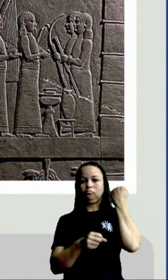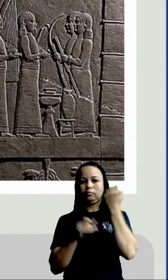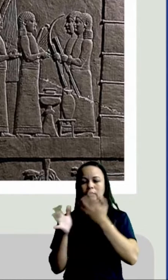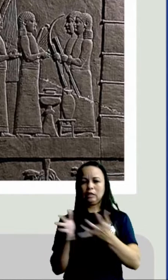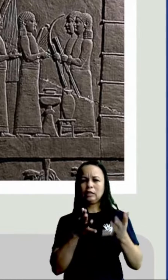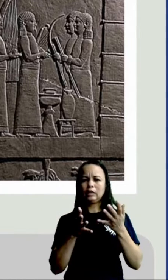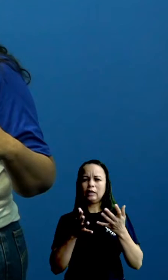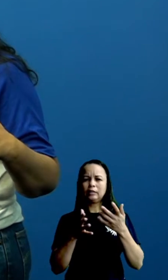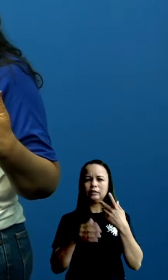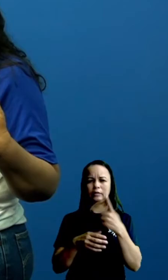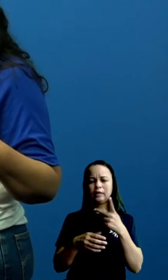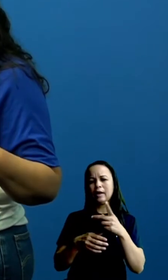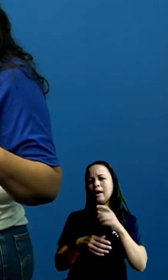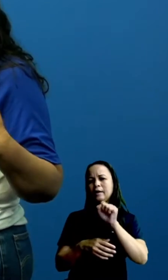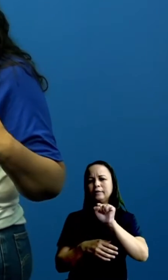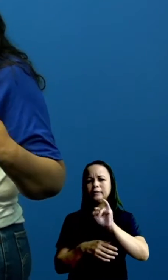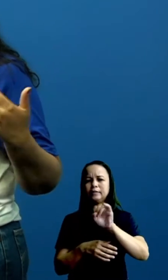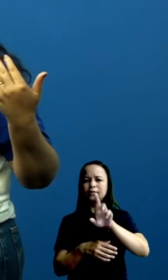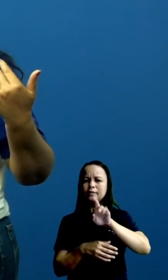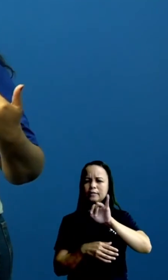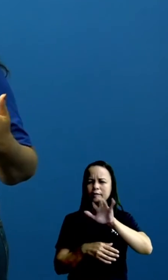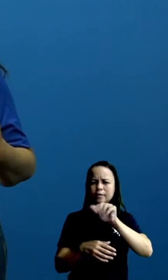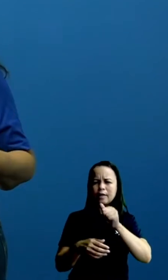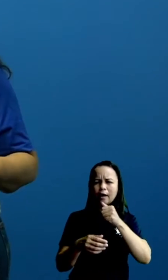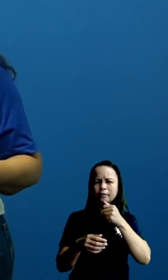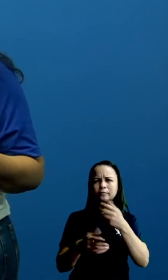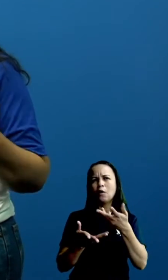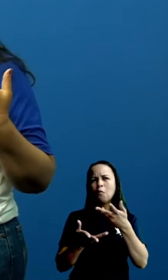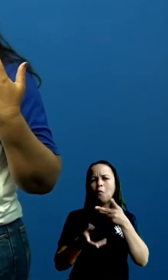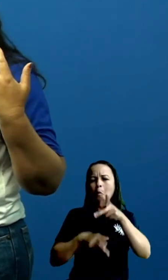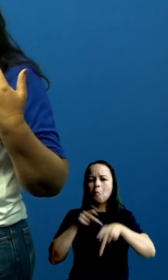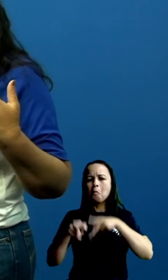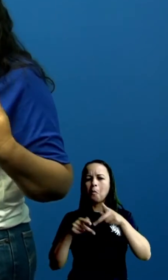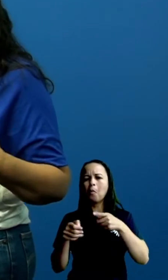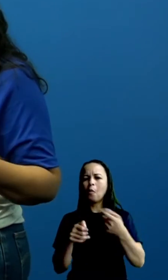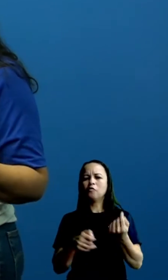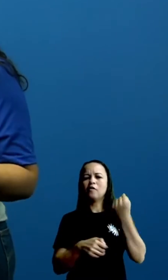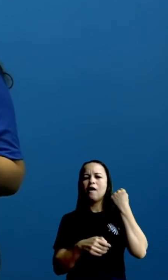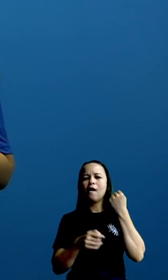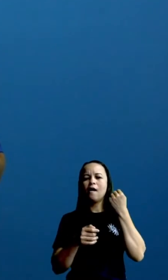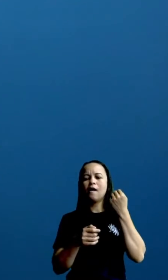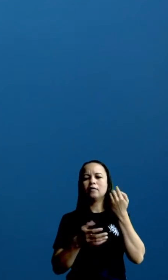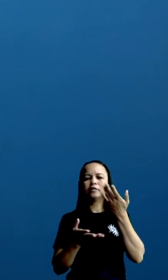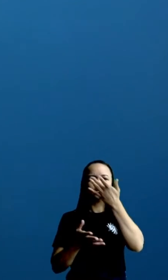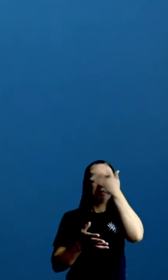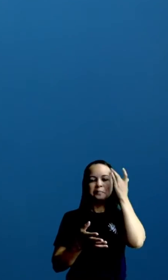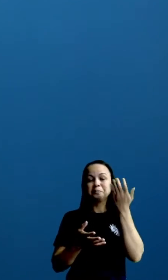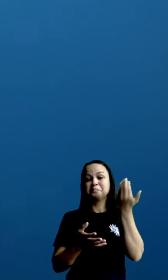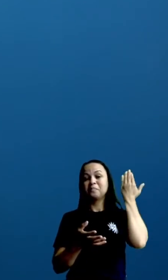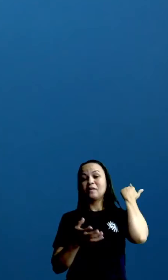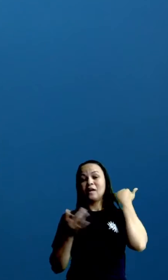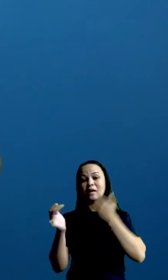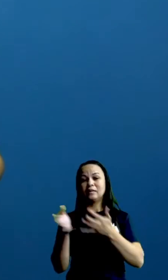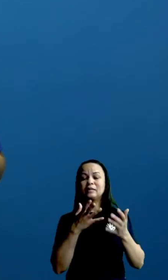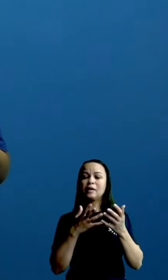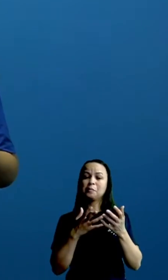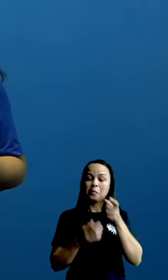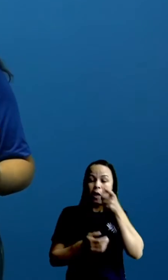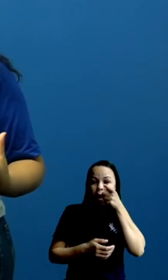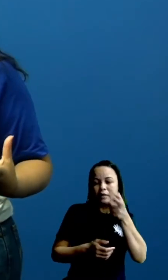da Síria gente é o povo antigo era muito interessante porque ele tinha essa coisa de